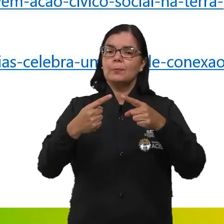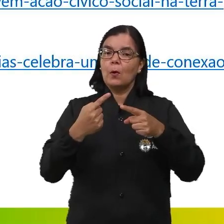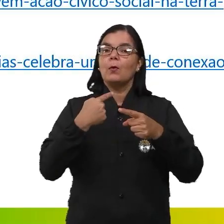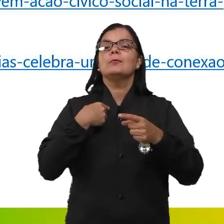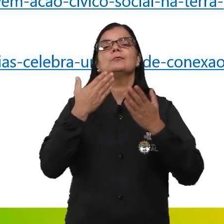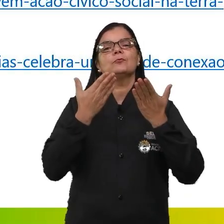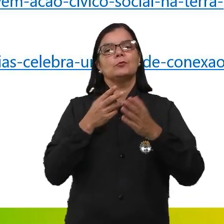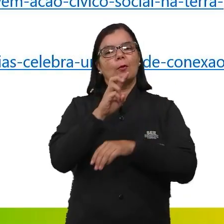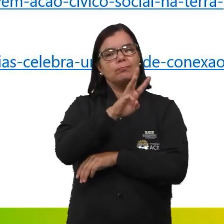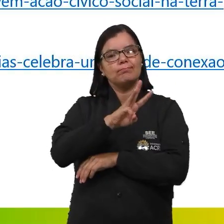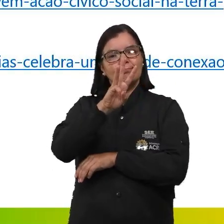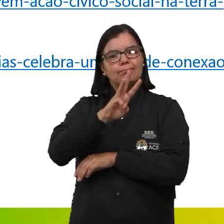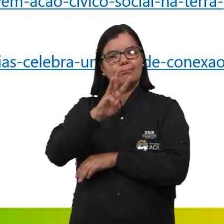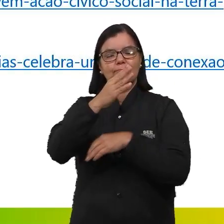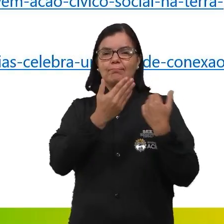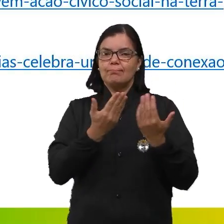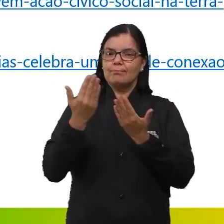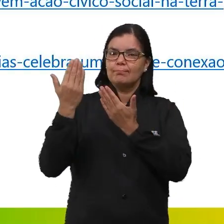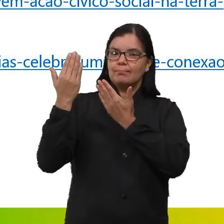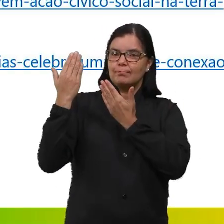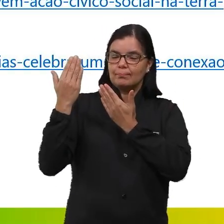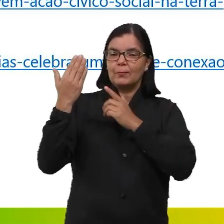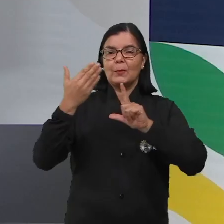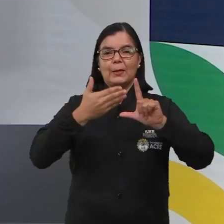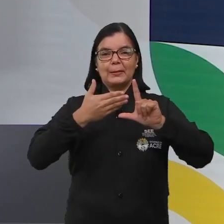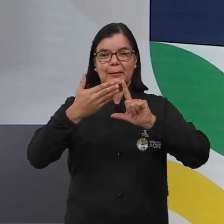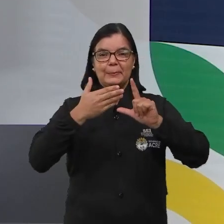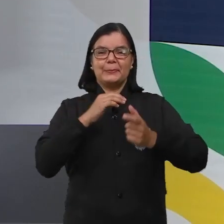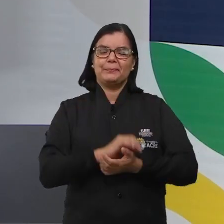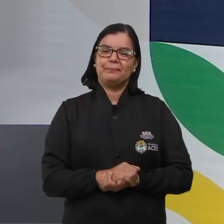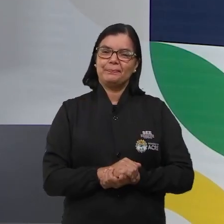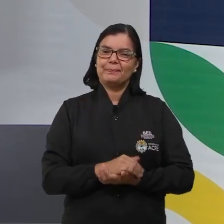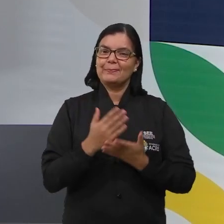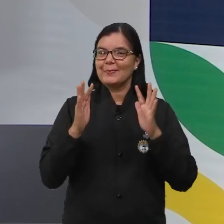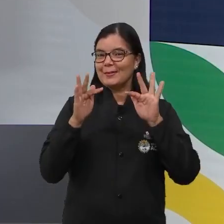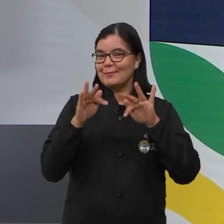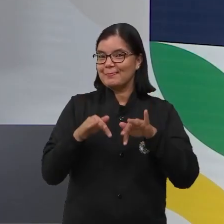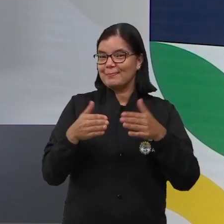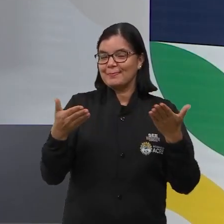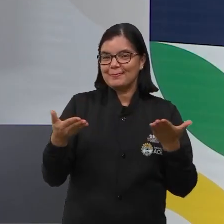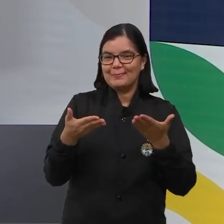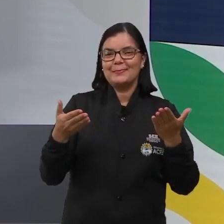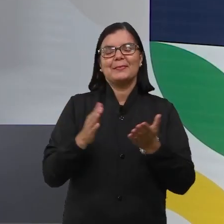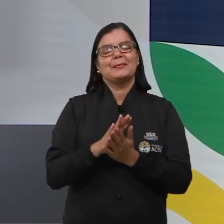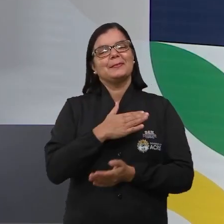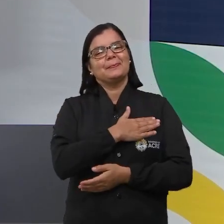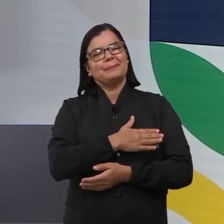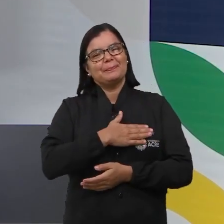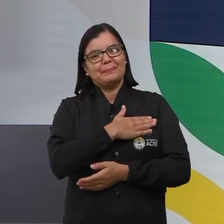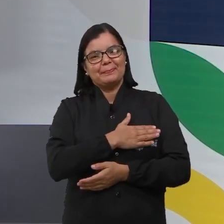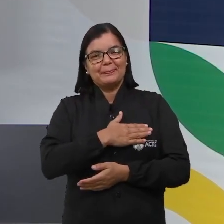acessar esses links que ficam disponíveis na plataforma. Então, a nossa aula de hoje está terminando.